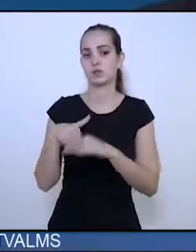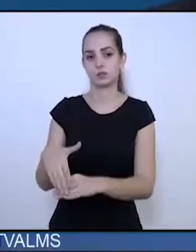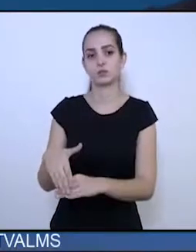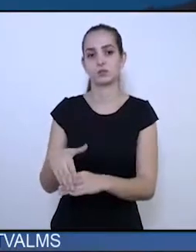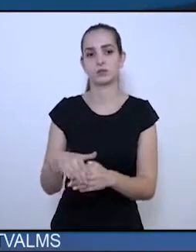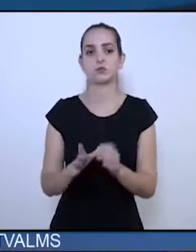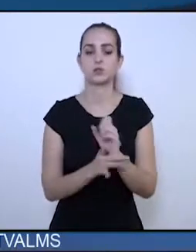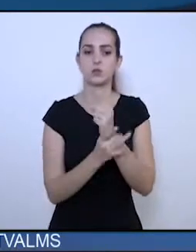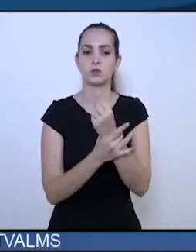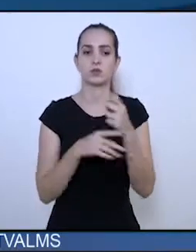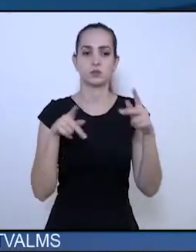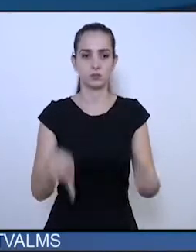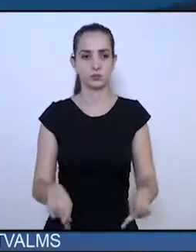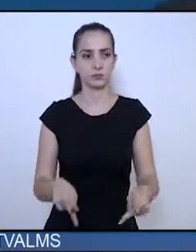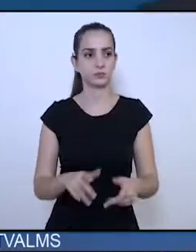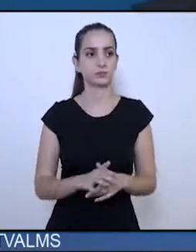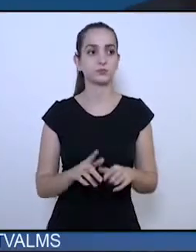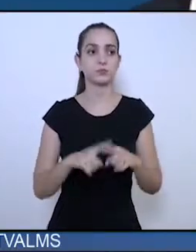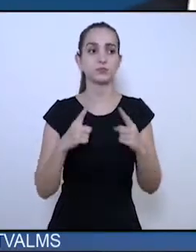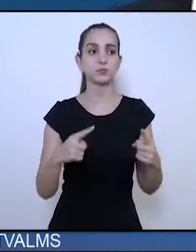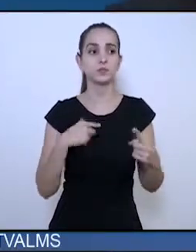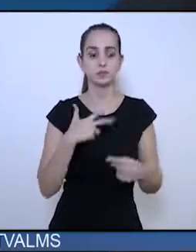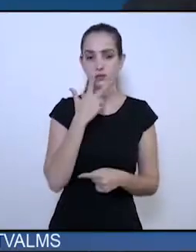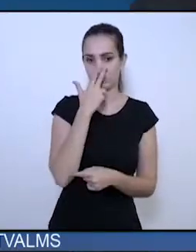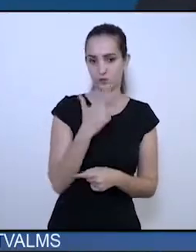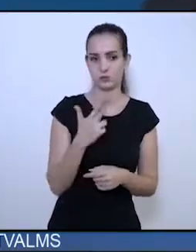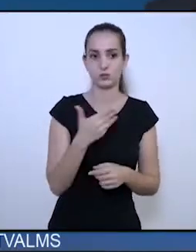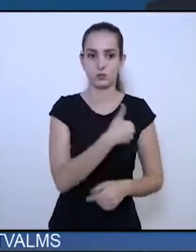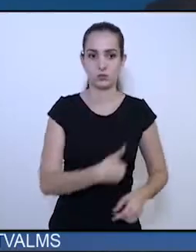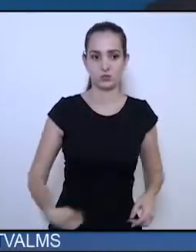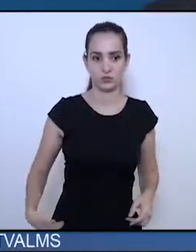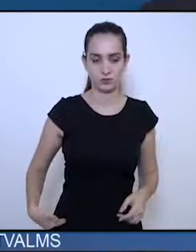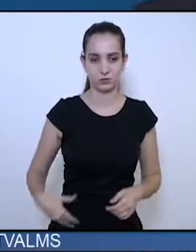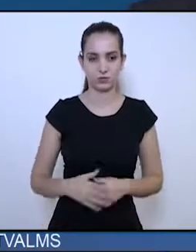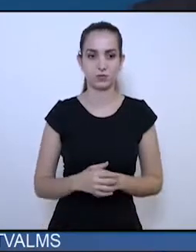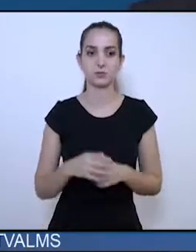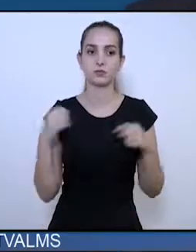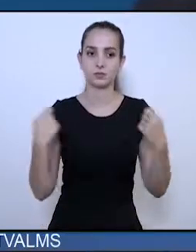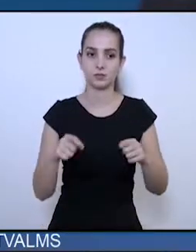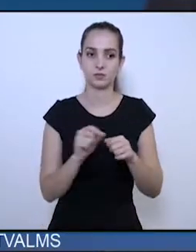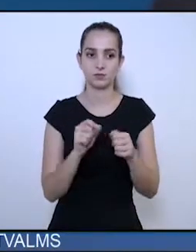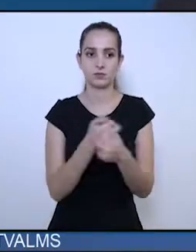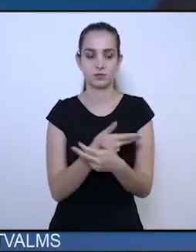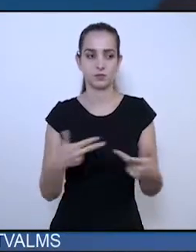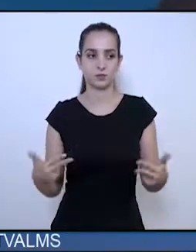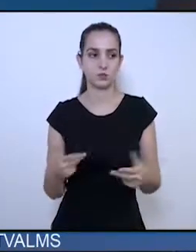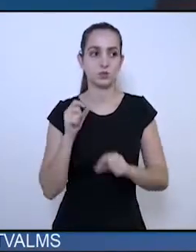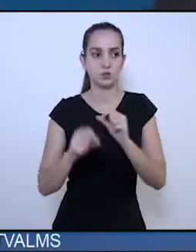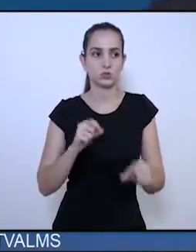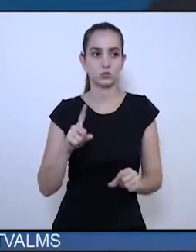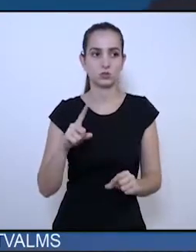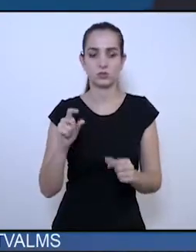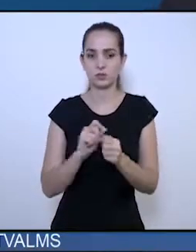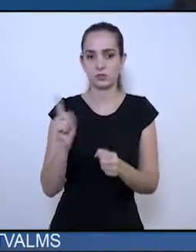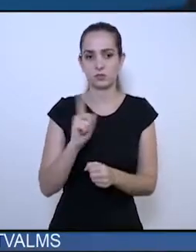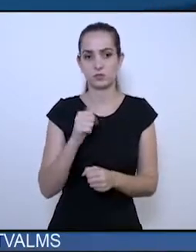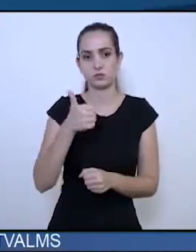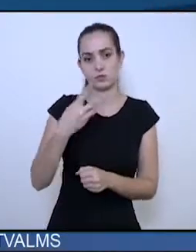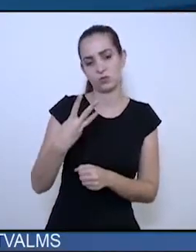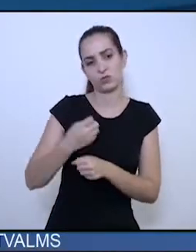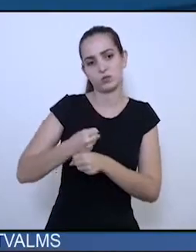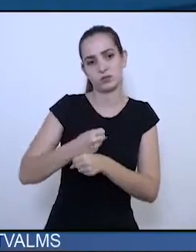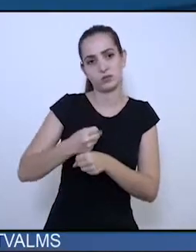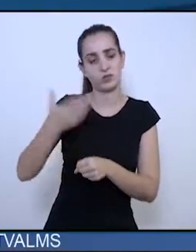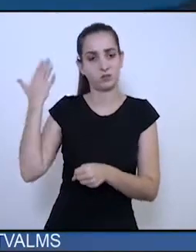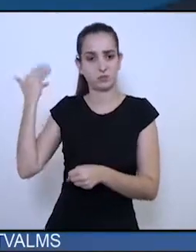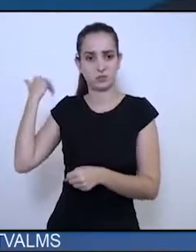problema da segurança pública, eu não sei, mas eu acho que o governo tinha que fazer alguma coisa. E o que não fizeram nos 14 anos para trás